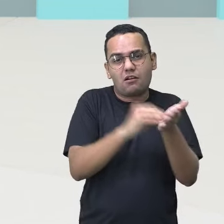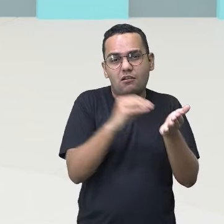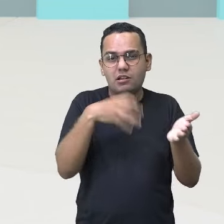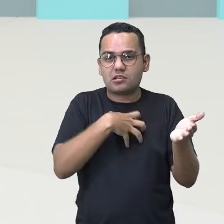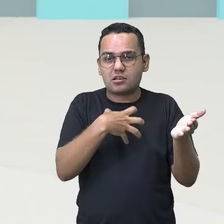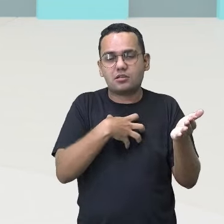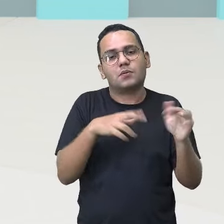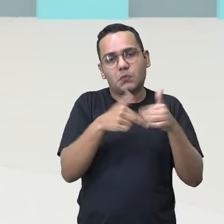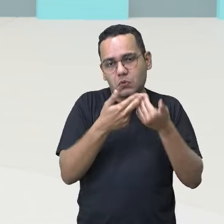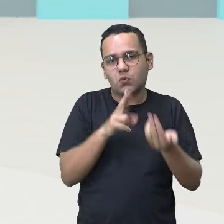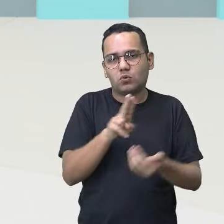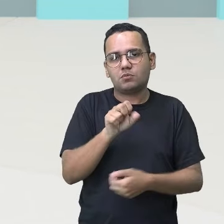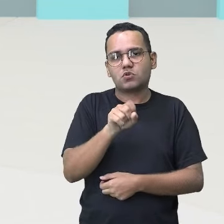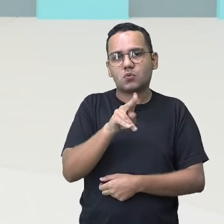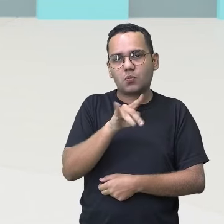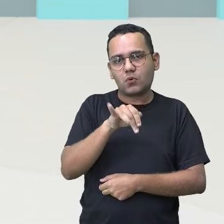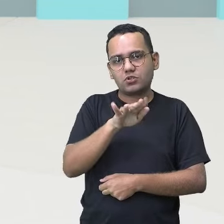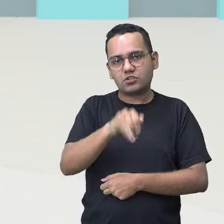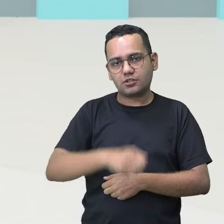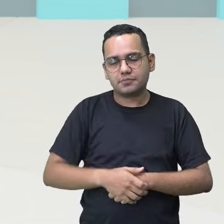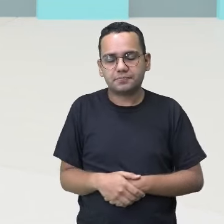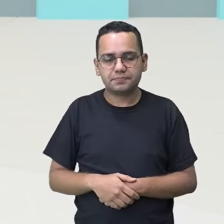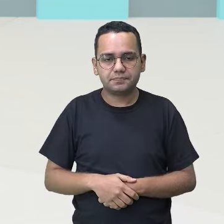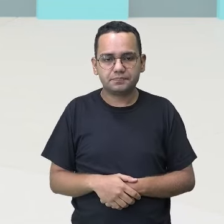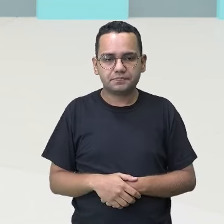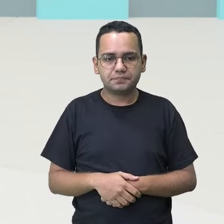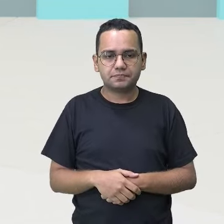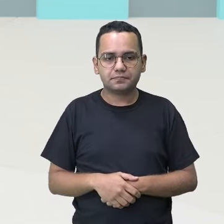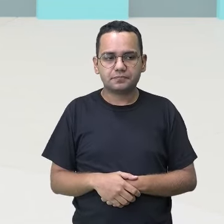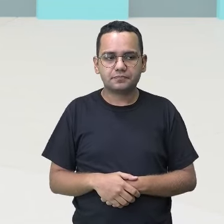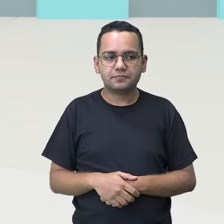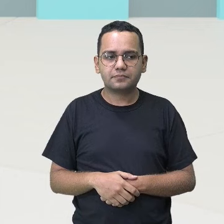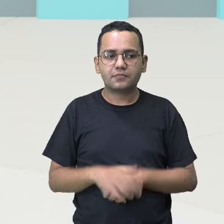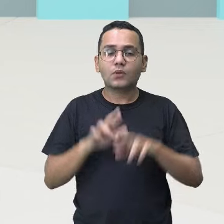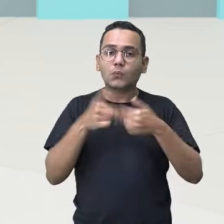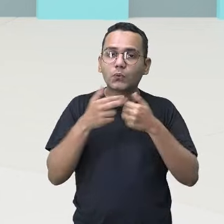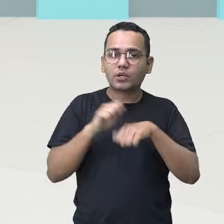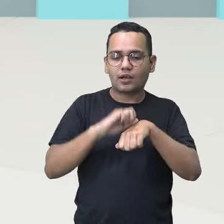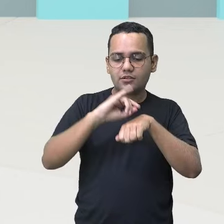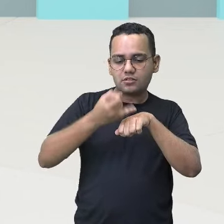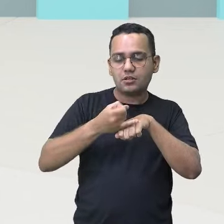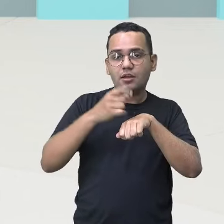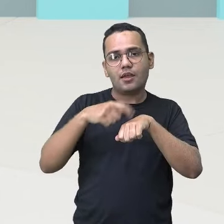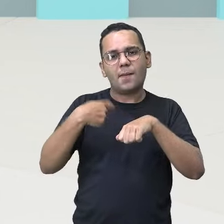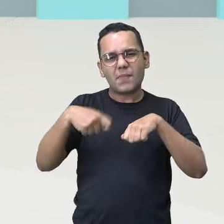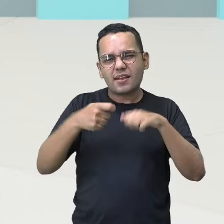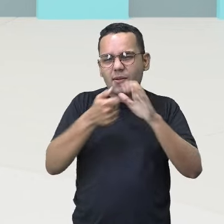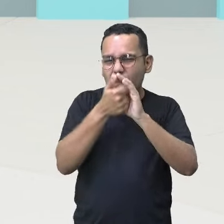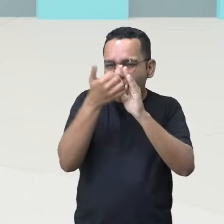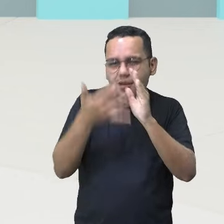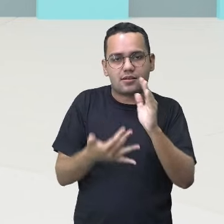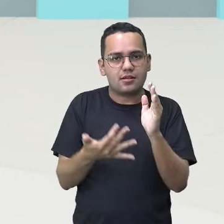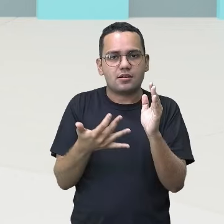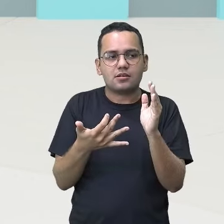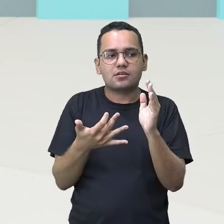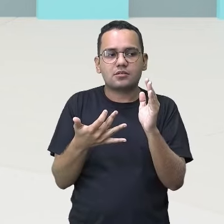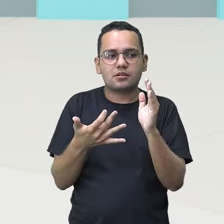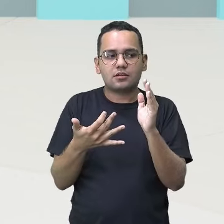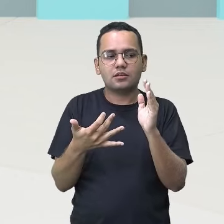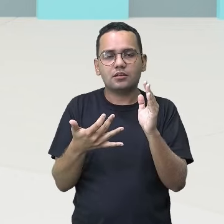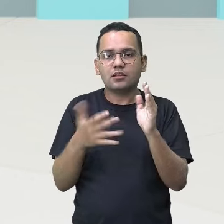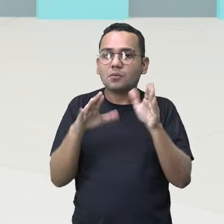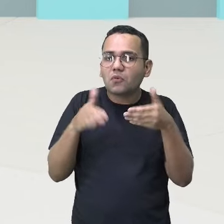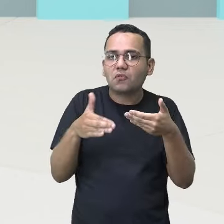subordinada beleza e ela vai se chamar de adjetiva porque ela vai expressar uma característica no caso aí em relação